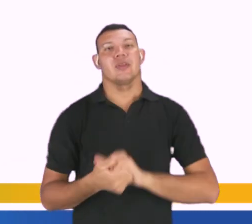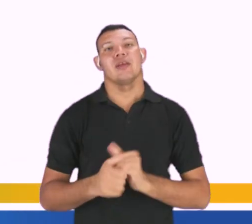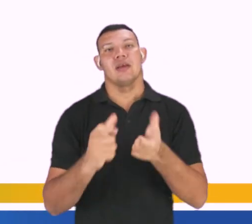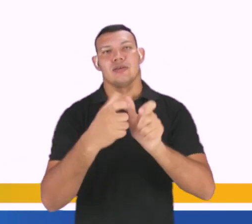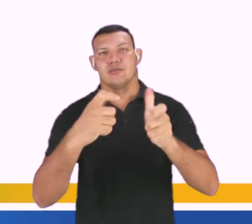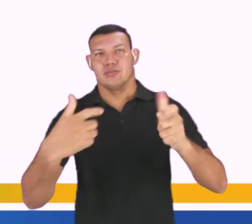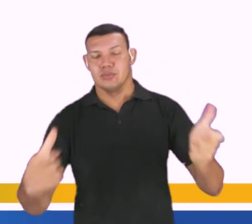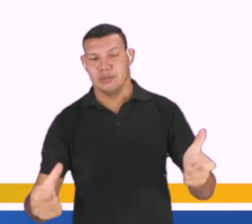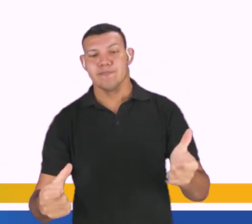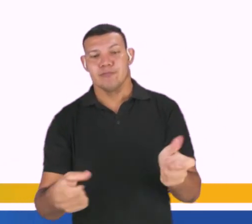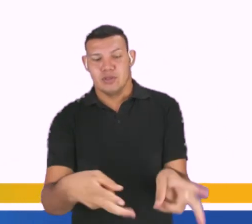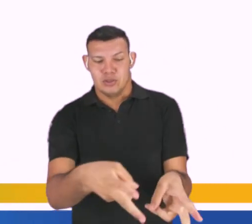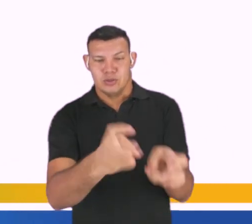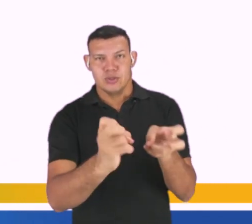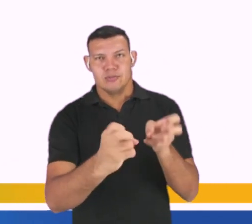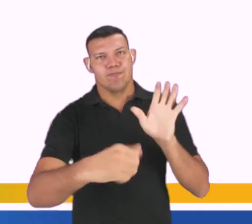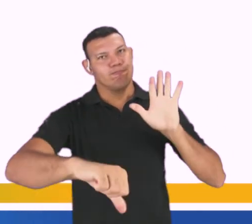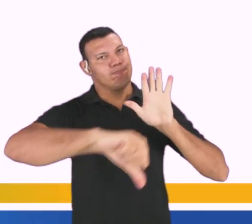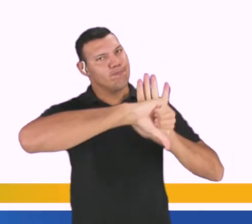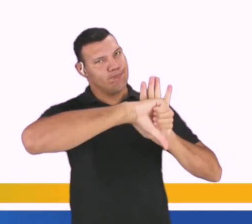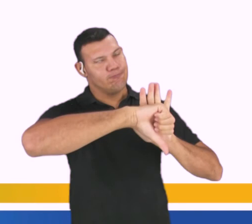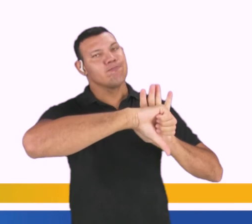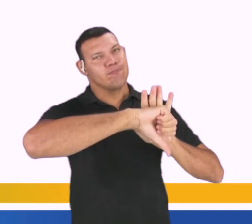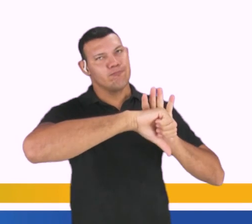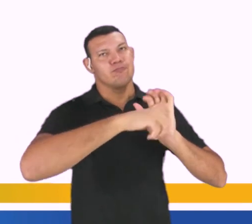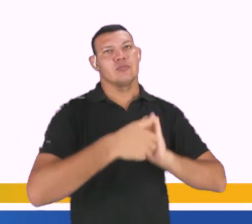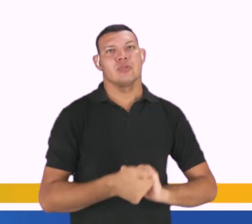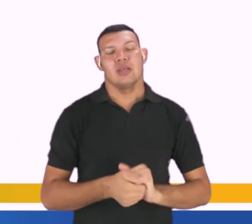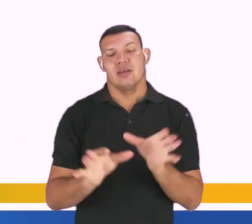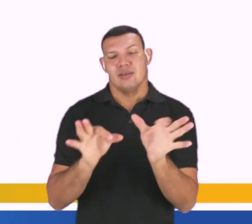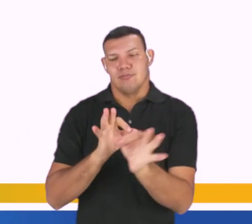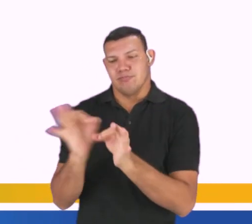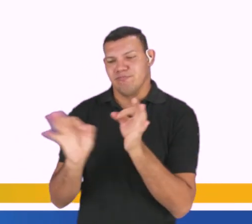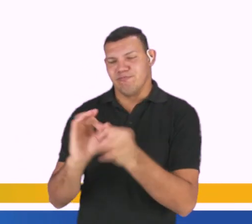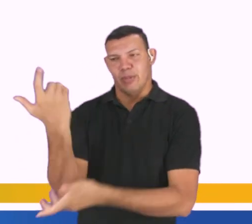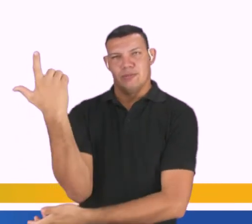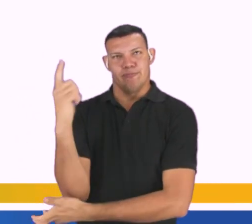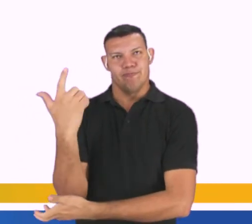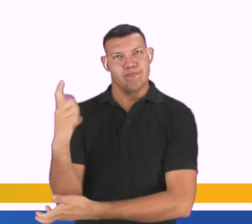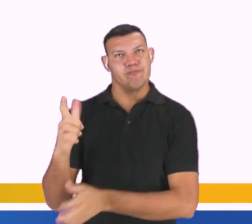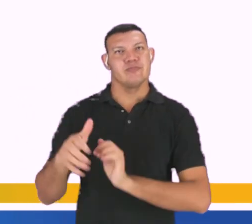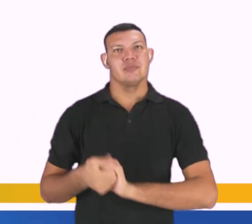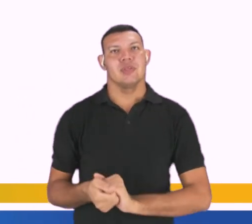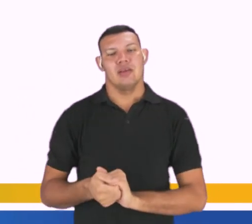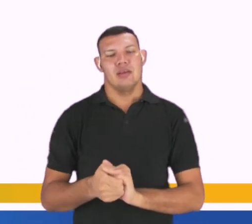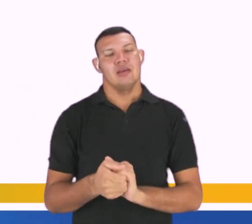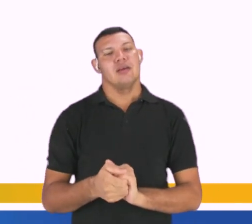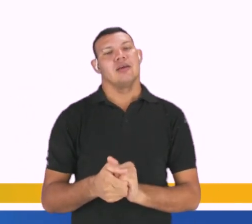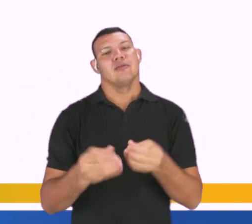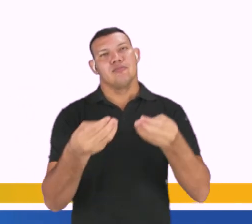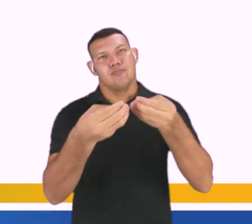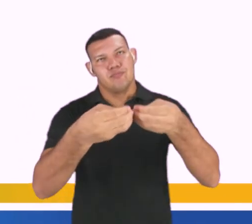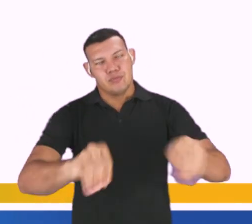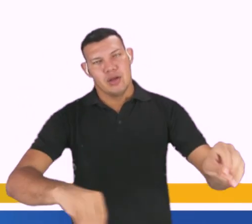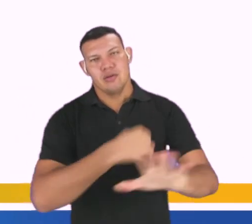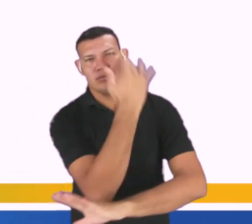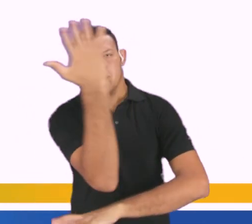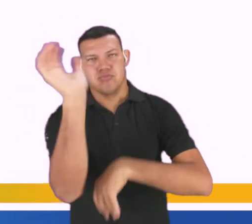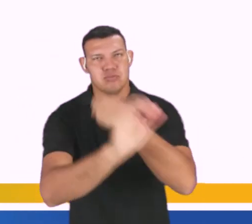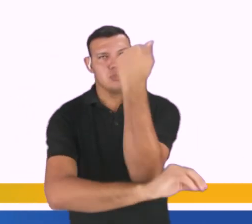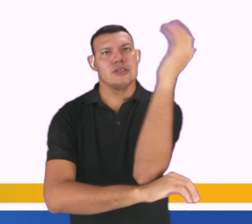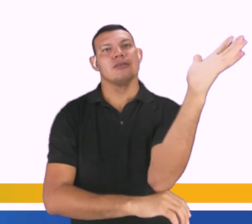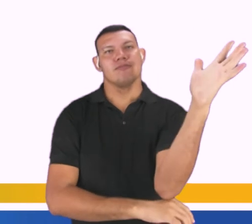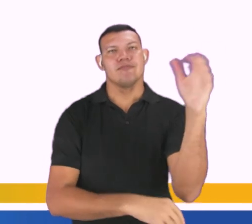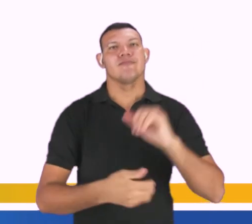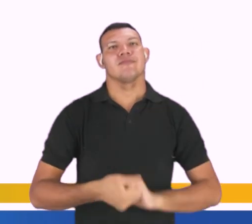explorado ilegalmente ou sem planejamento adequado, aumentando a degradação do meio ambiente e comprometendo